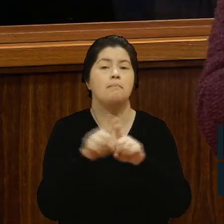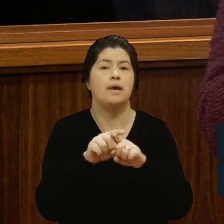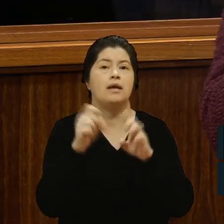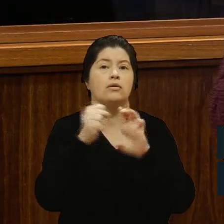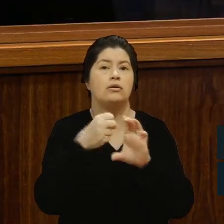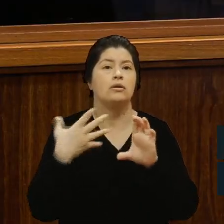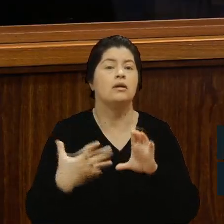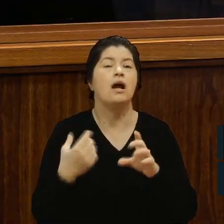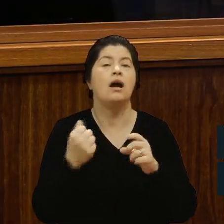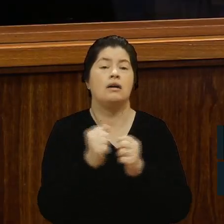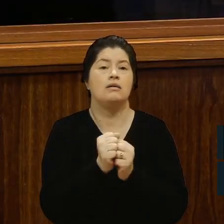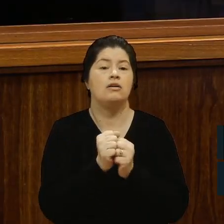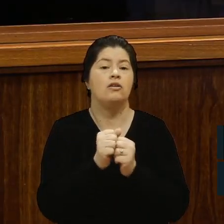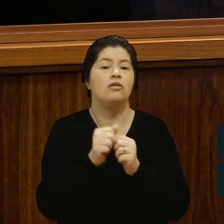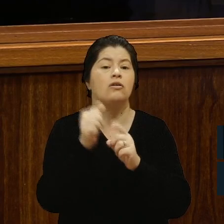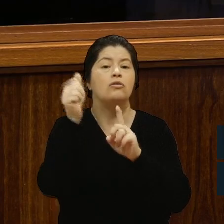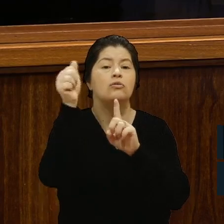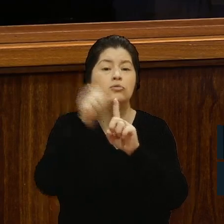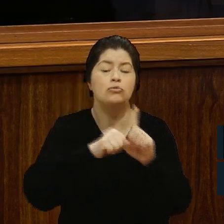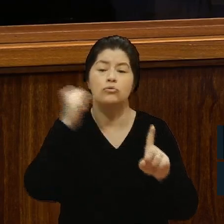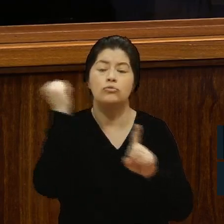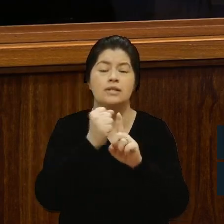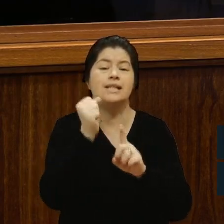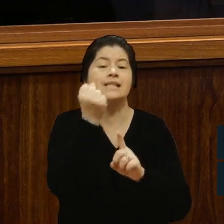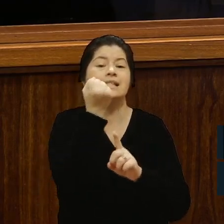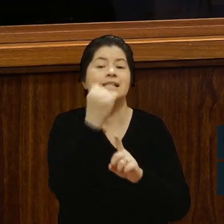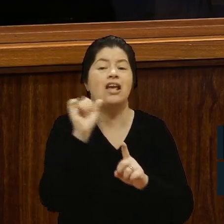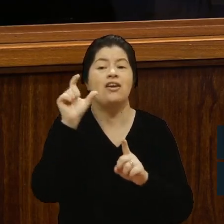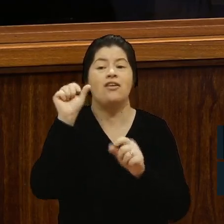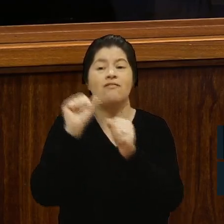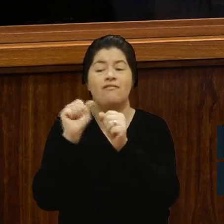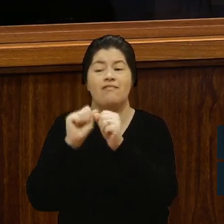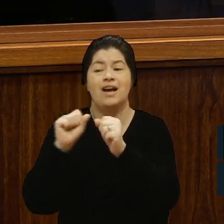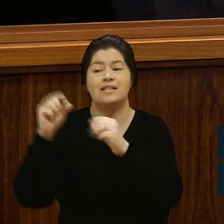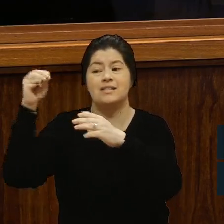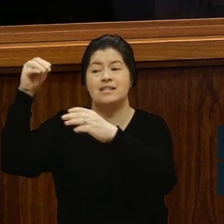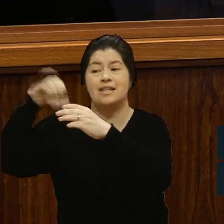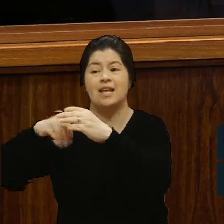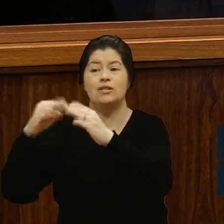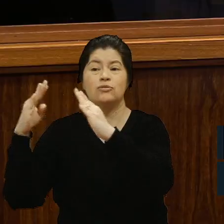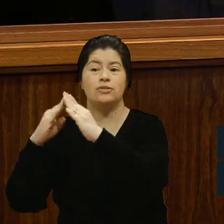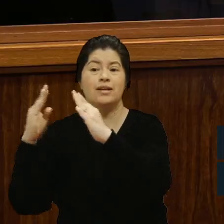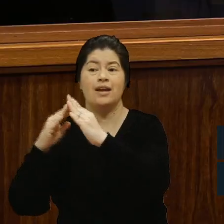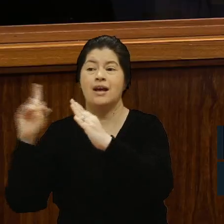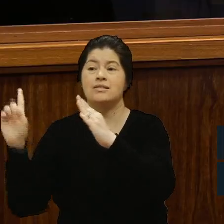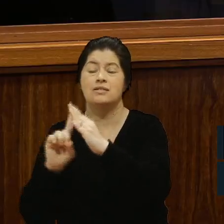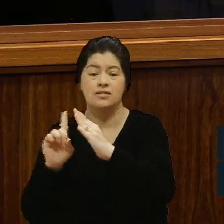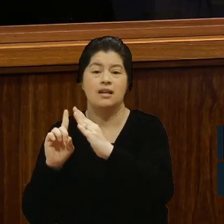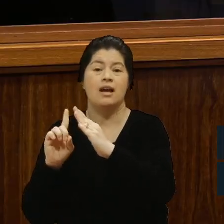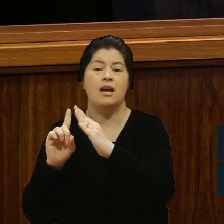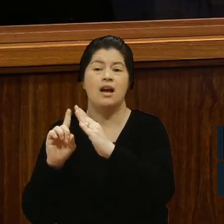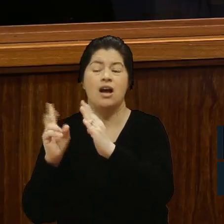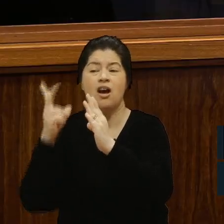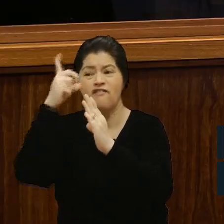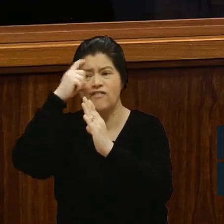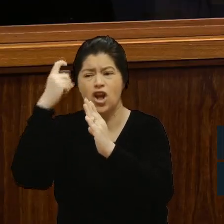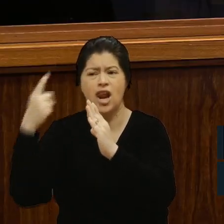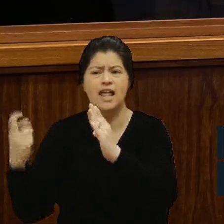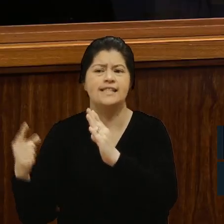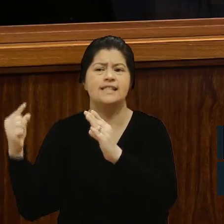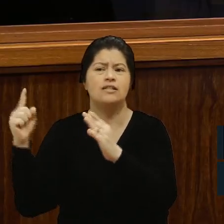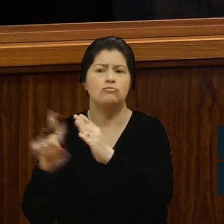caracteriza feminicídio ser feito dentro de casa e a violência doméstica. Então, é isso que eu falei e não